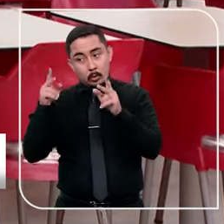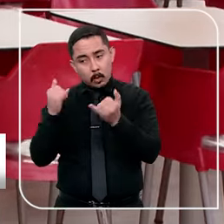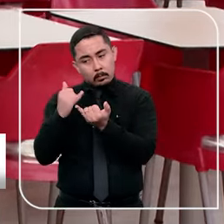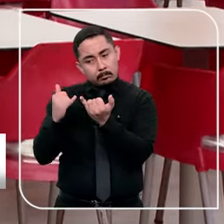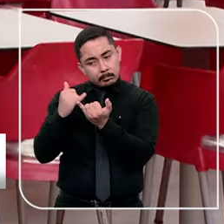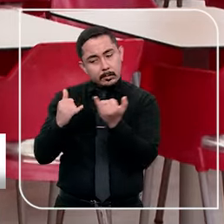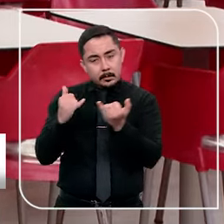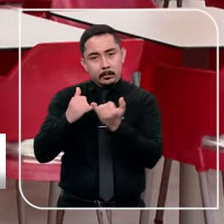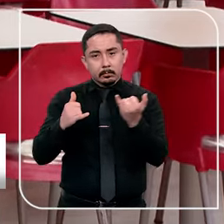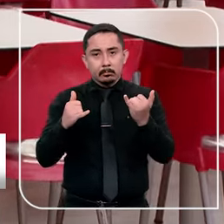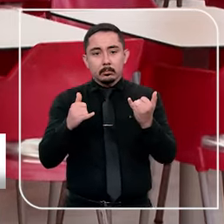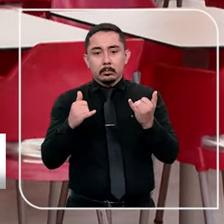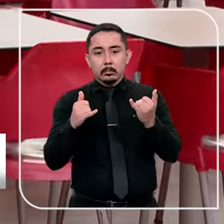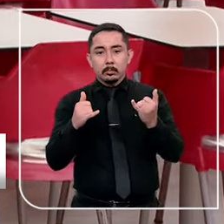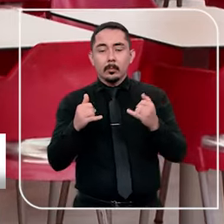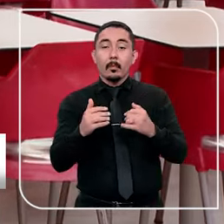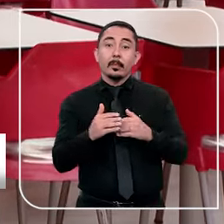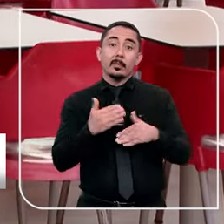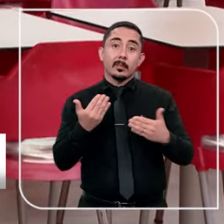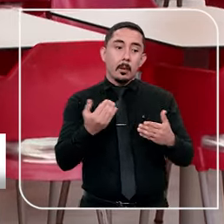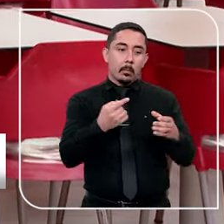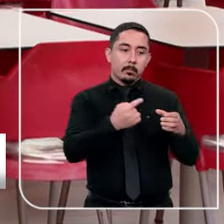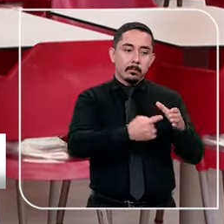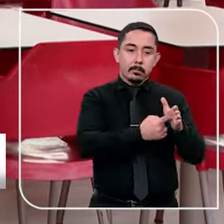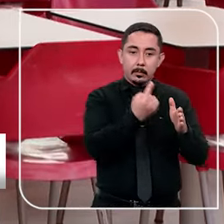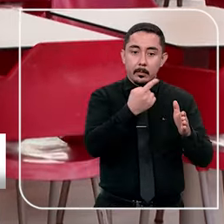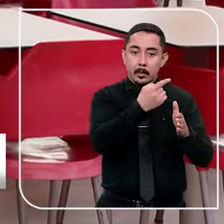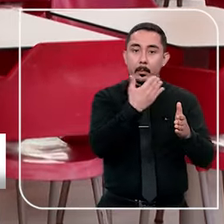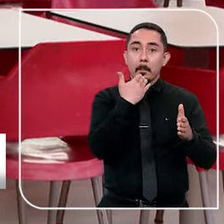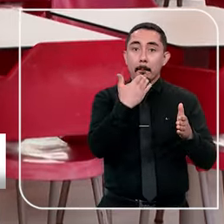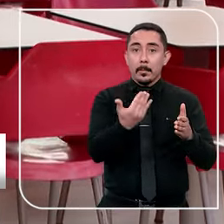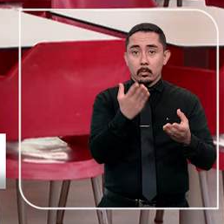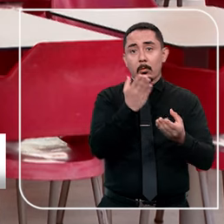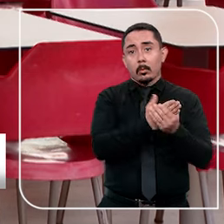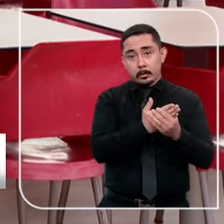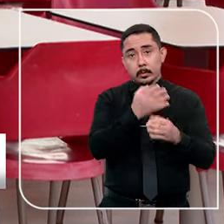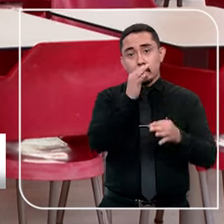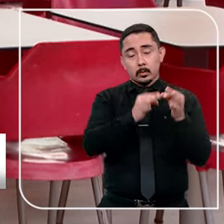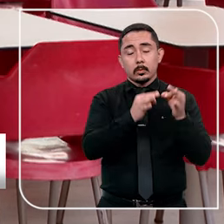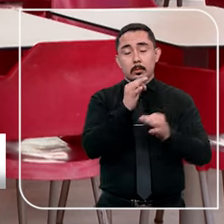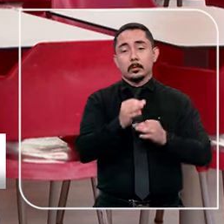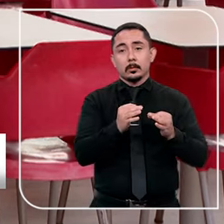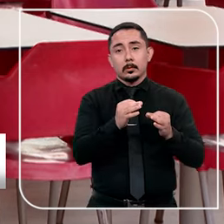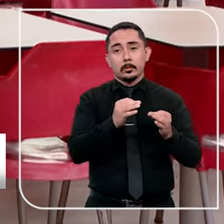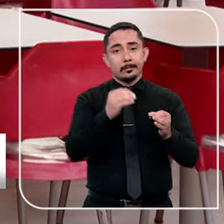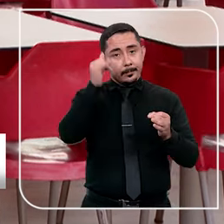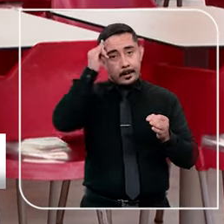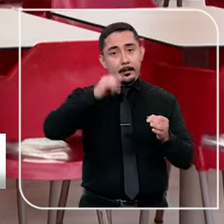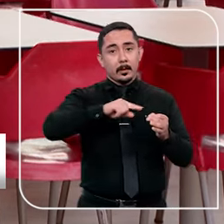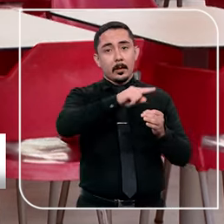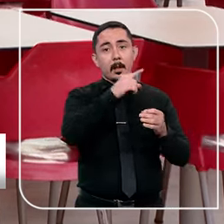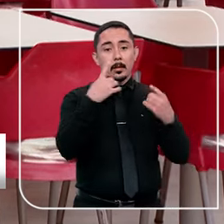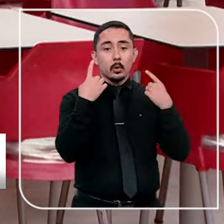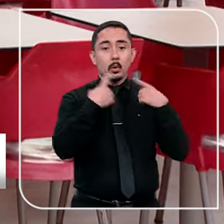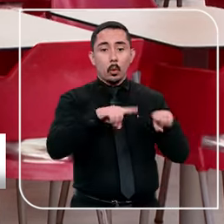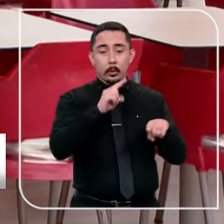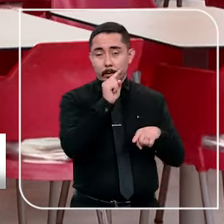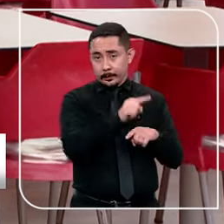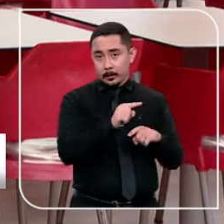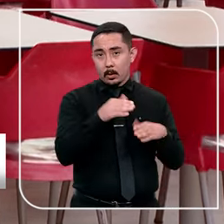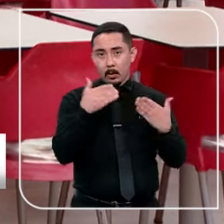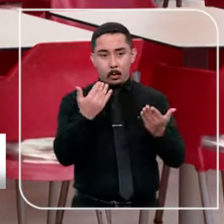outro restaurante do mesmo segmento o que fez o primeiro restaurante a entrar com uma ação na justiça para barrar a abertura do